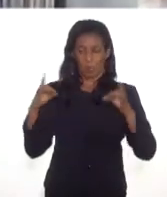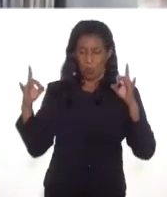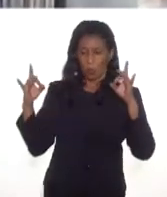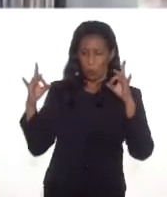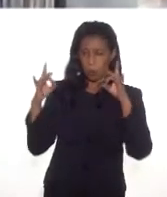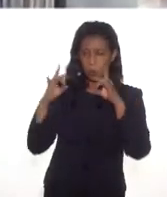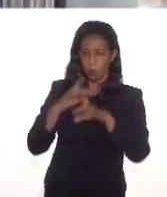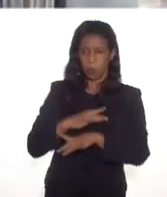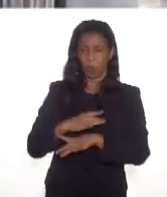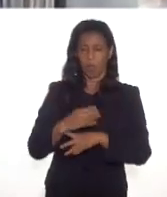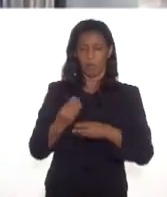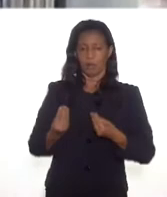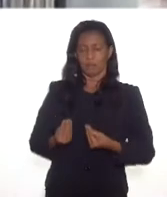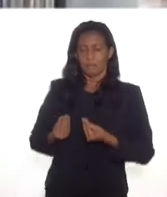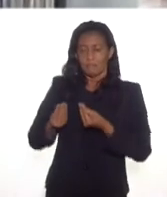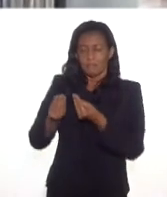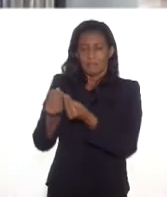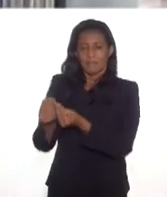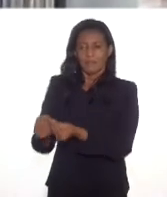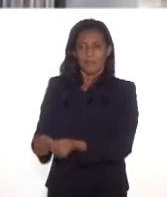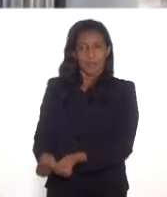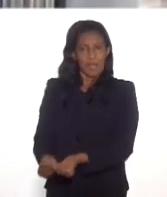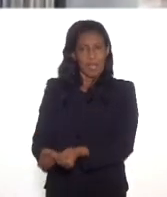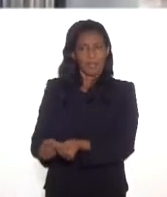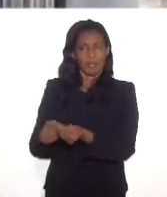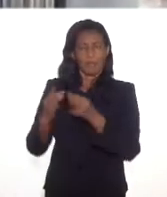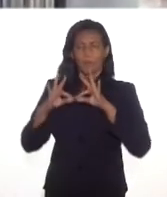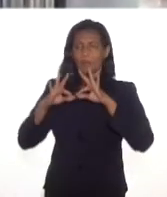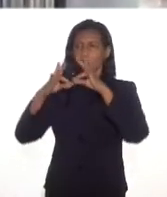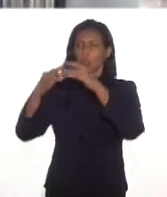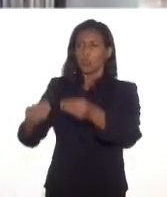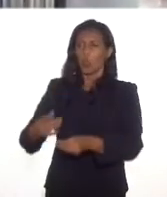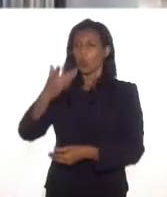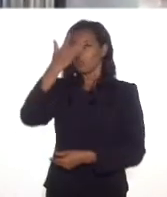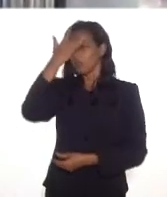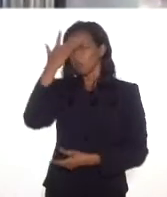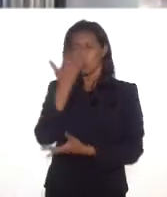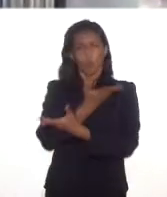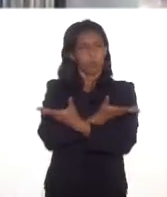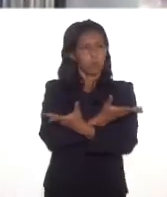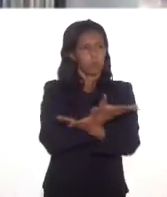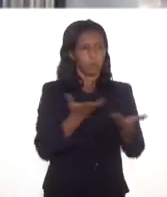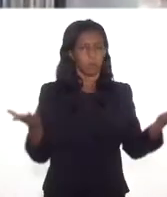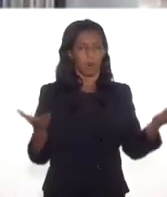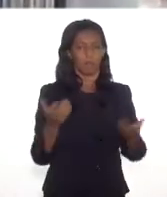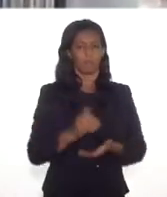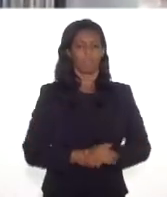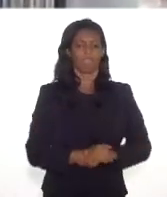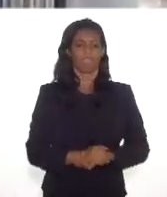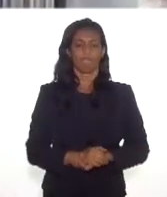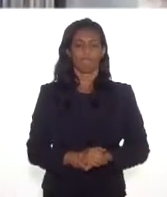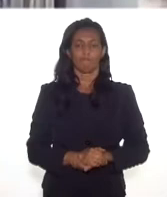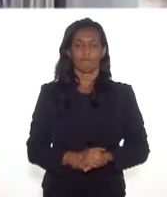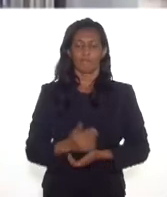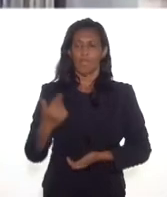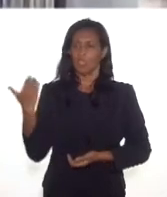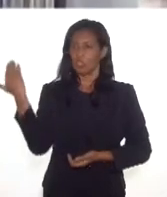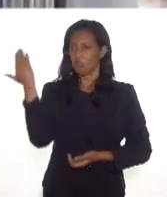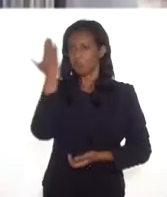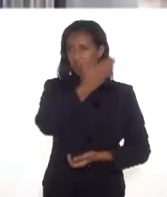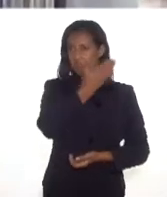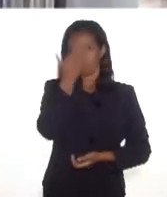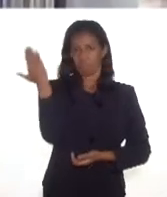plenitude, oferecida para todos e para todas, isto daí a gente não vê